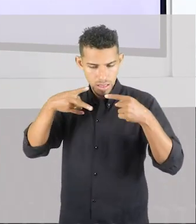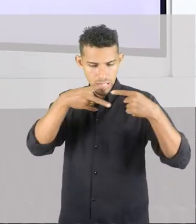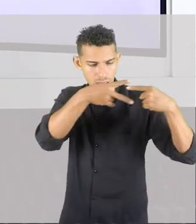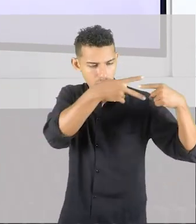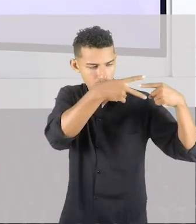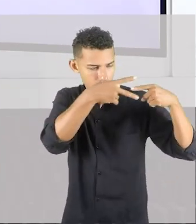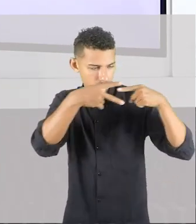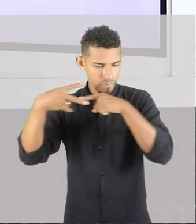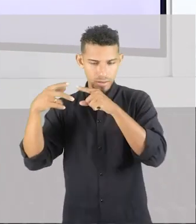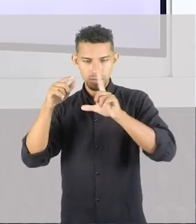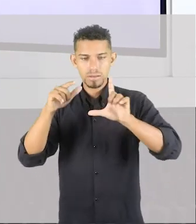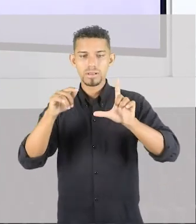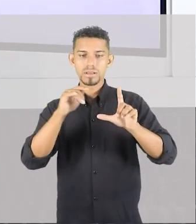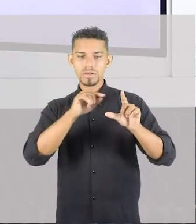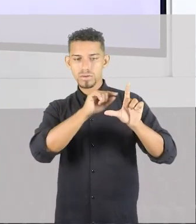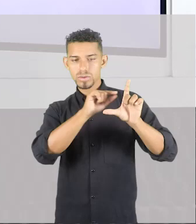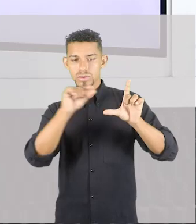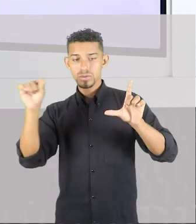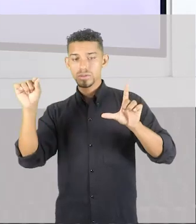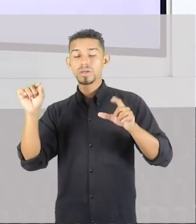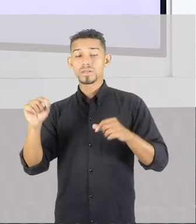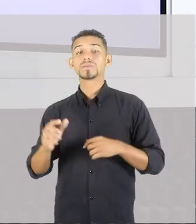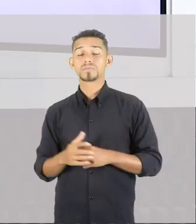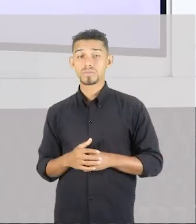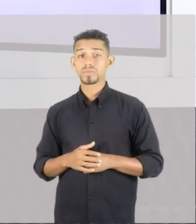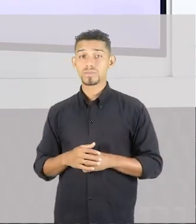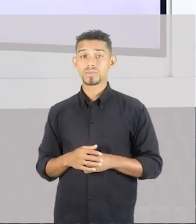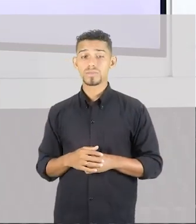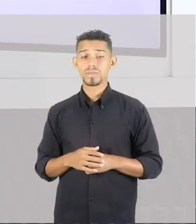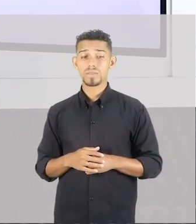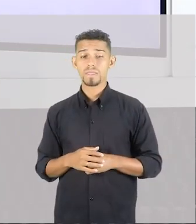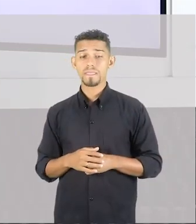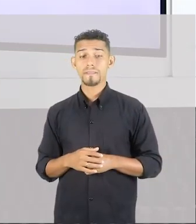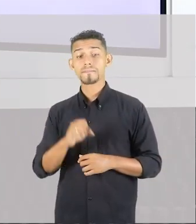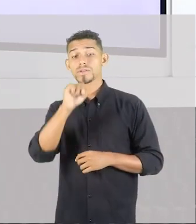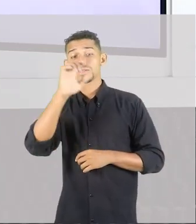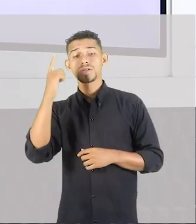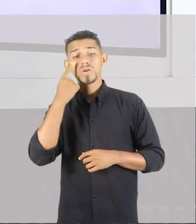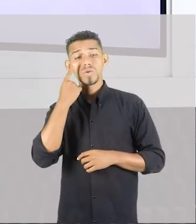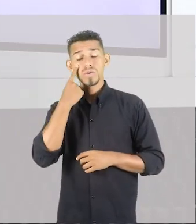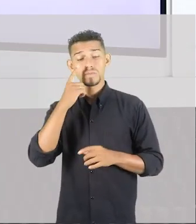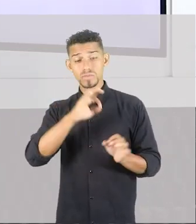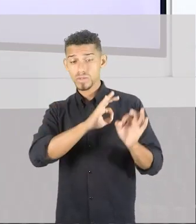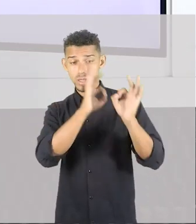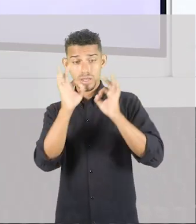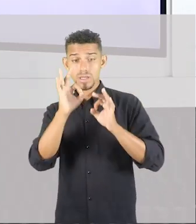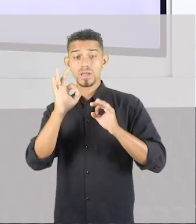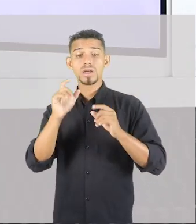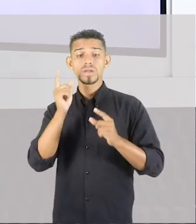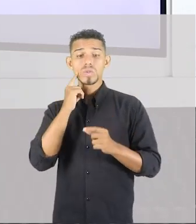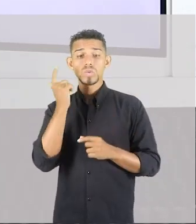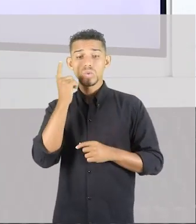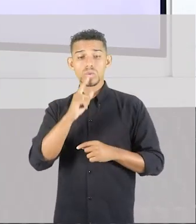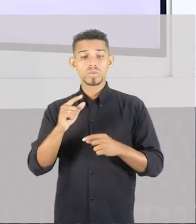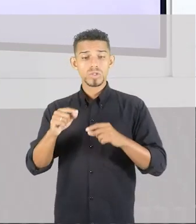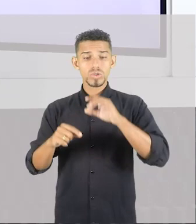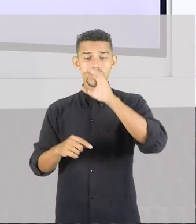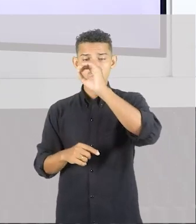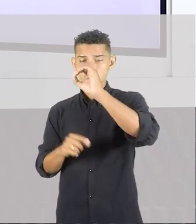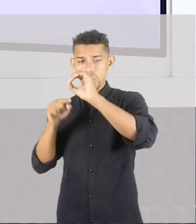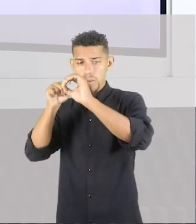papel, eu vou estar diante da ponta. Aí se eu olhar para essa ponta, eu vou olhar só um pontinho assim, ó.